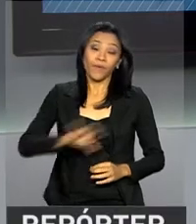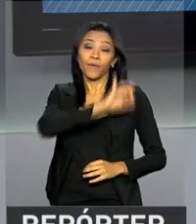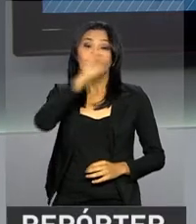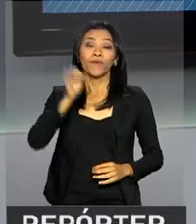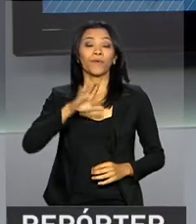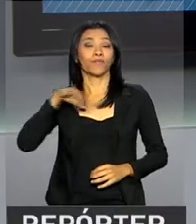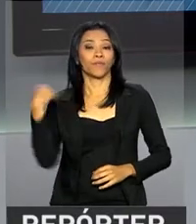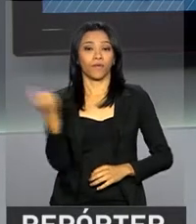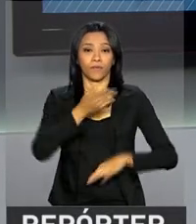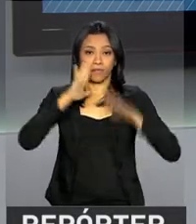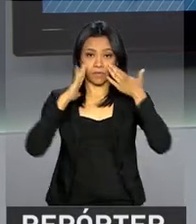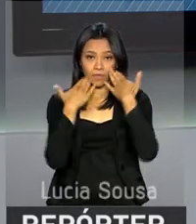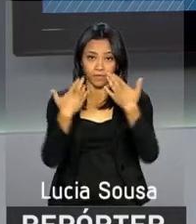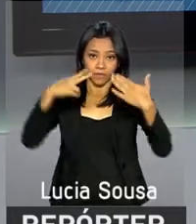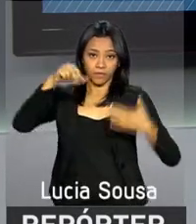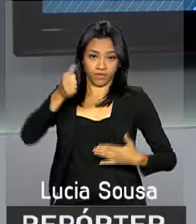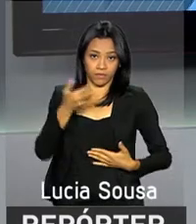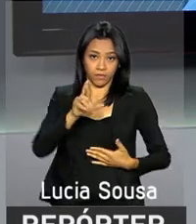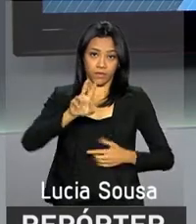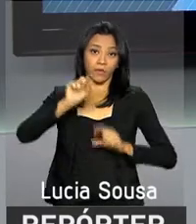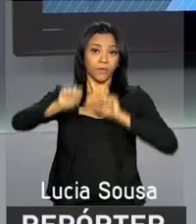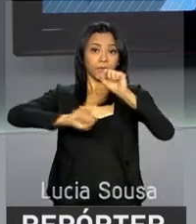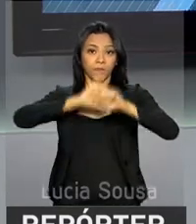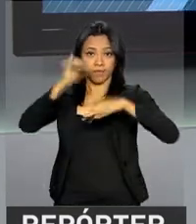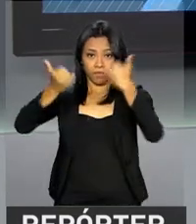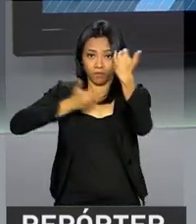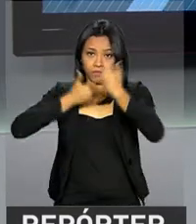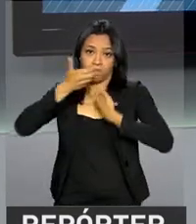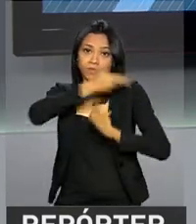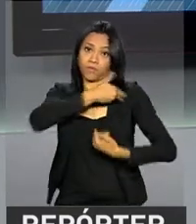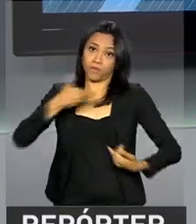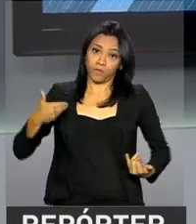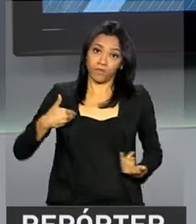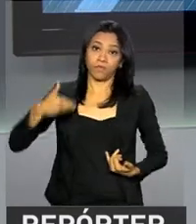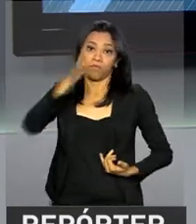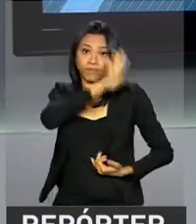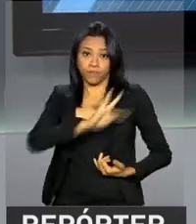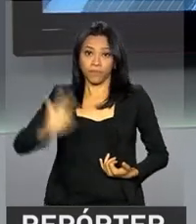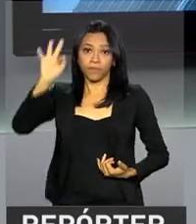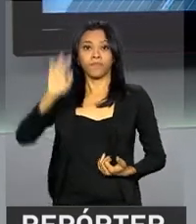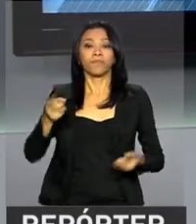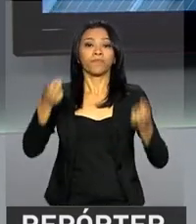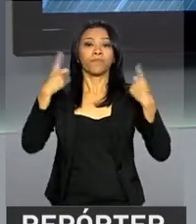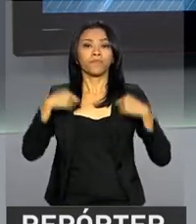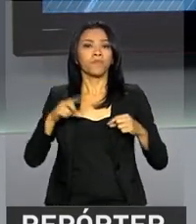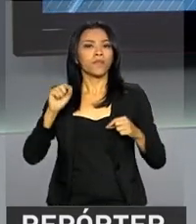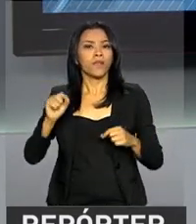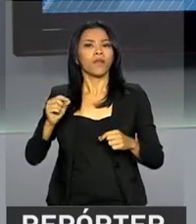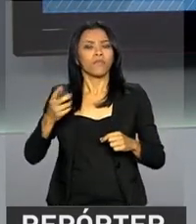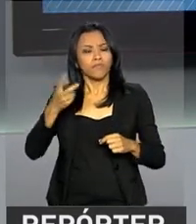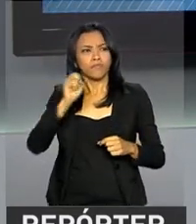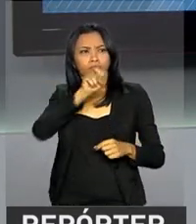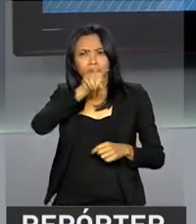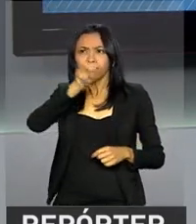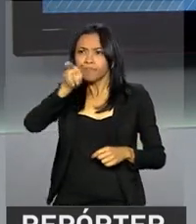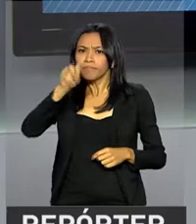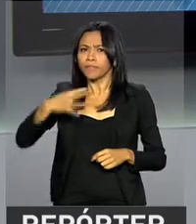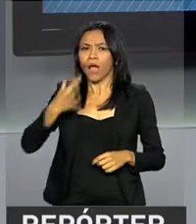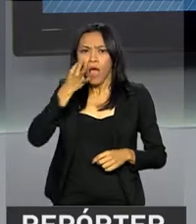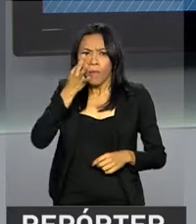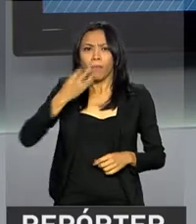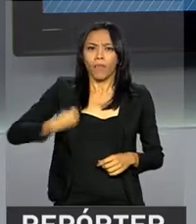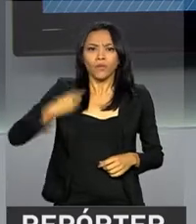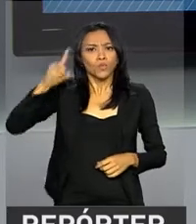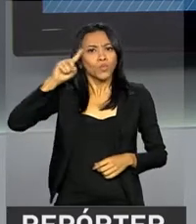Lá no ar, mais uma edição do Repórter NBR e as notícias do governo federal. Ela está presente no nosso dia a dia.